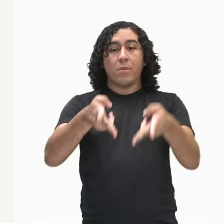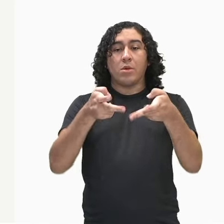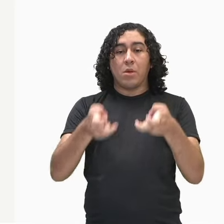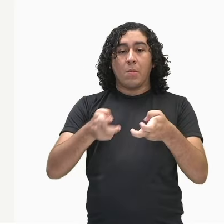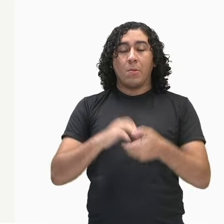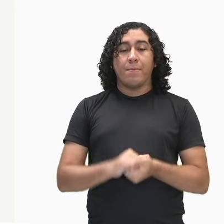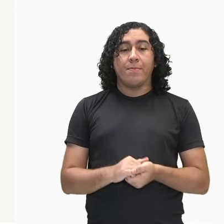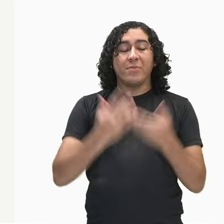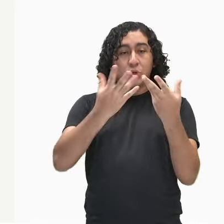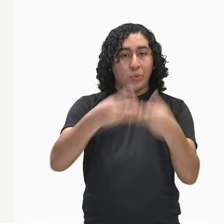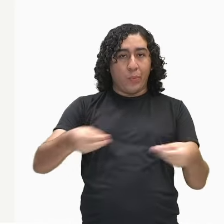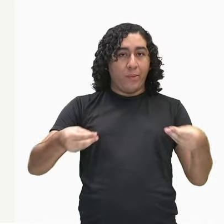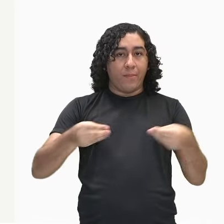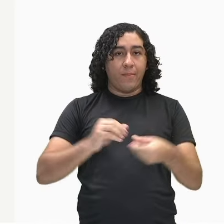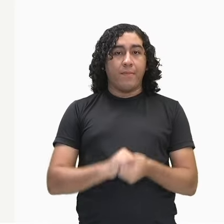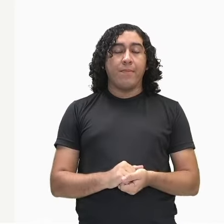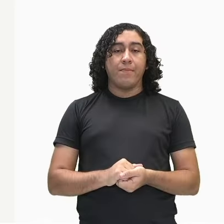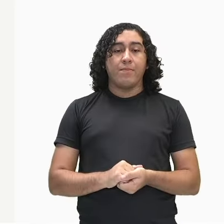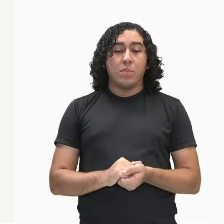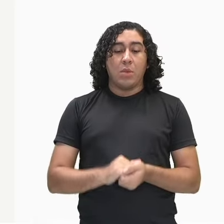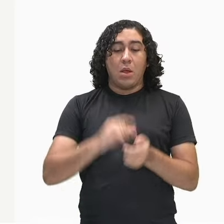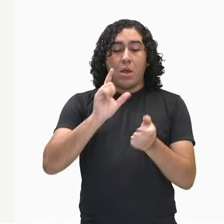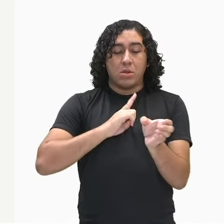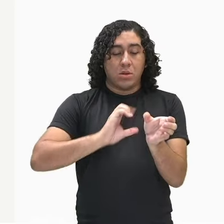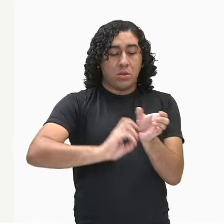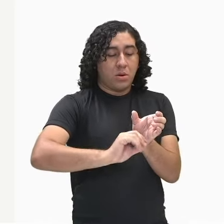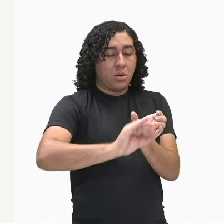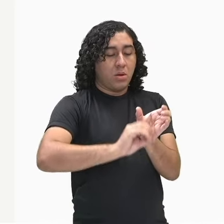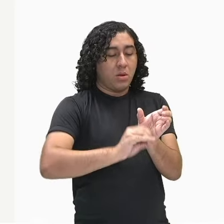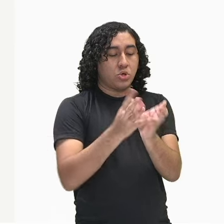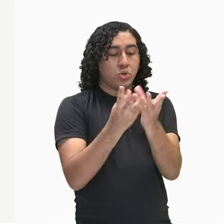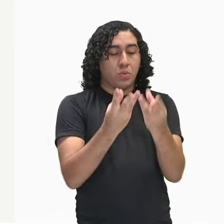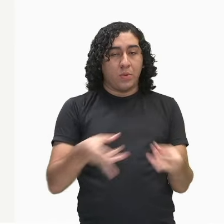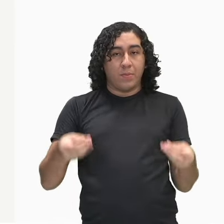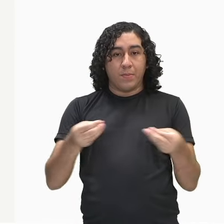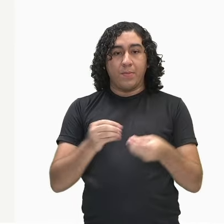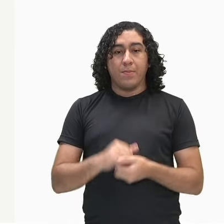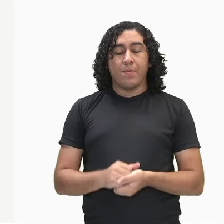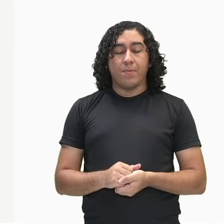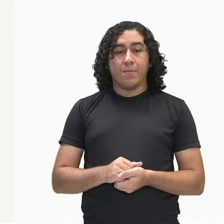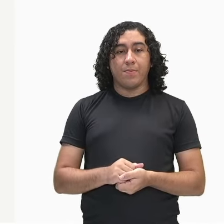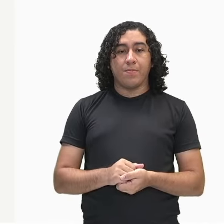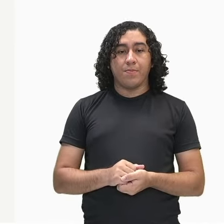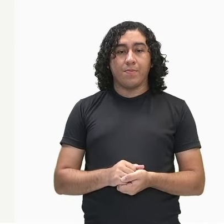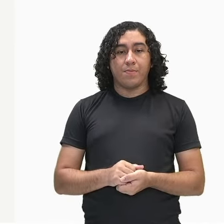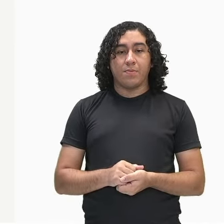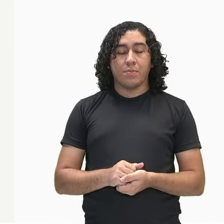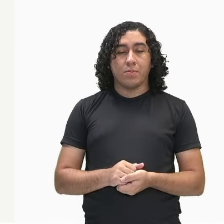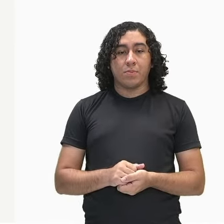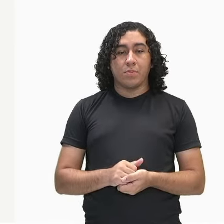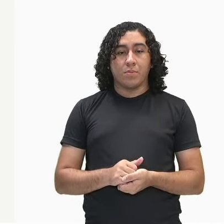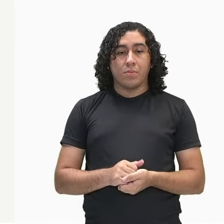aqui. Ele dissolveu essa parte quando eu aqueço. Então, se eu